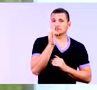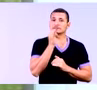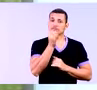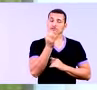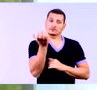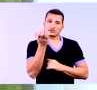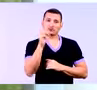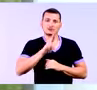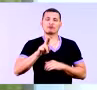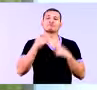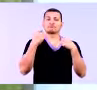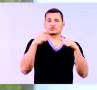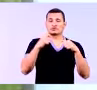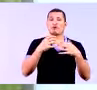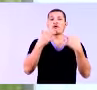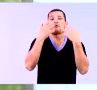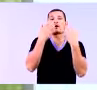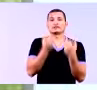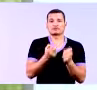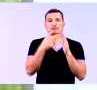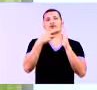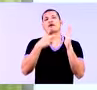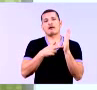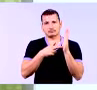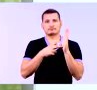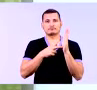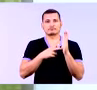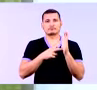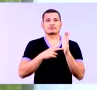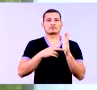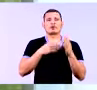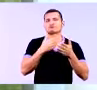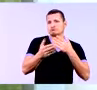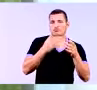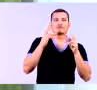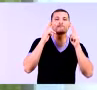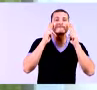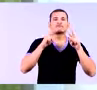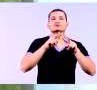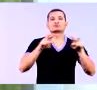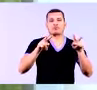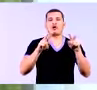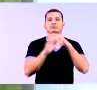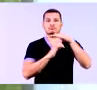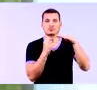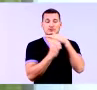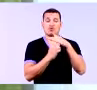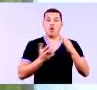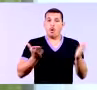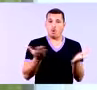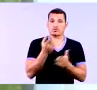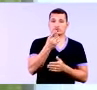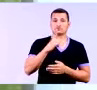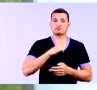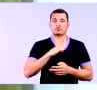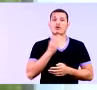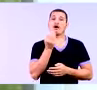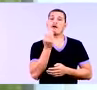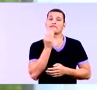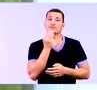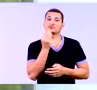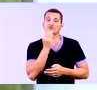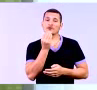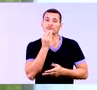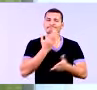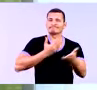as condições, inclusive visuais da empresa. Hoje, você tem a oportunidade de interagir tanto